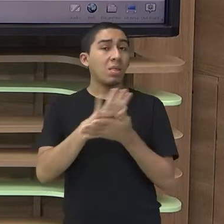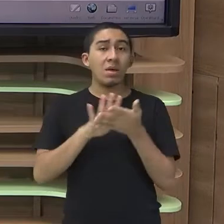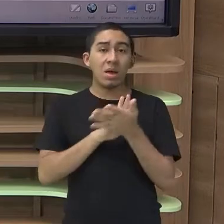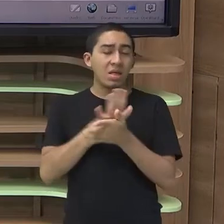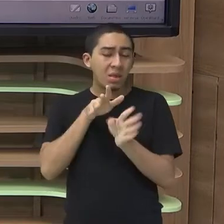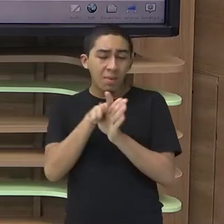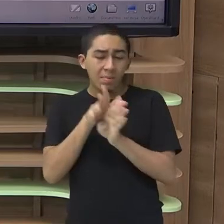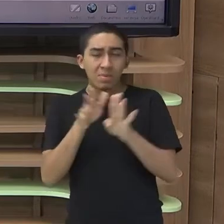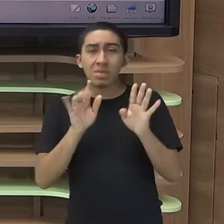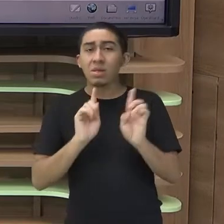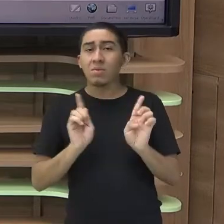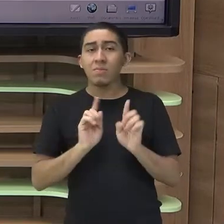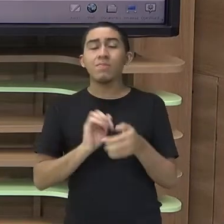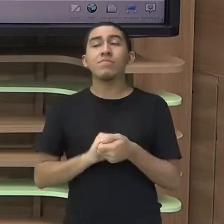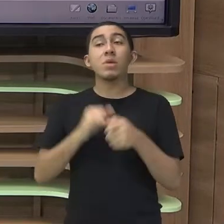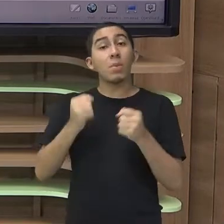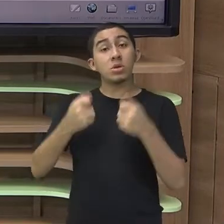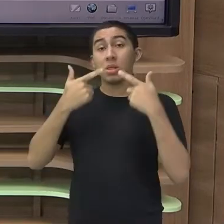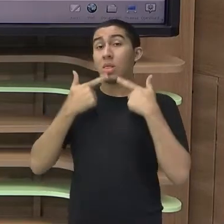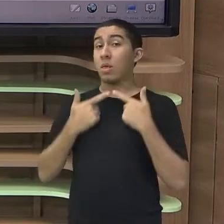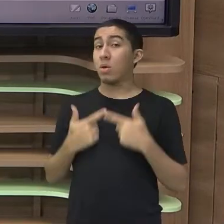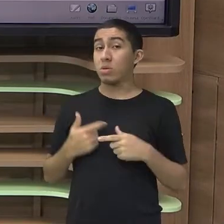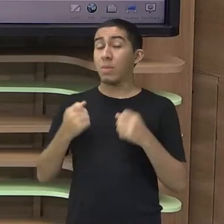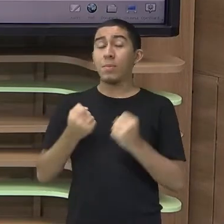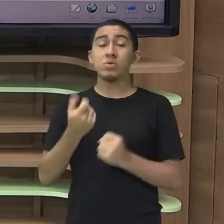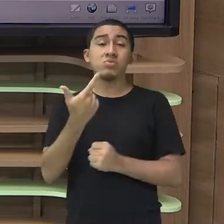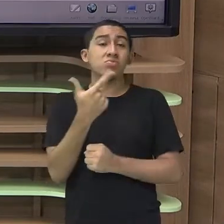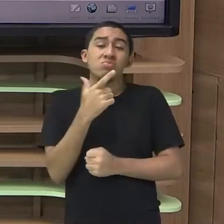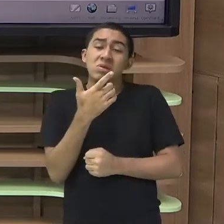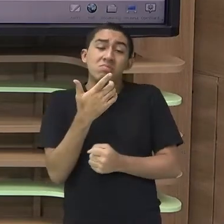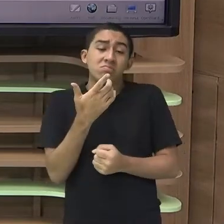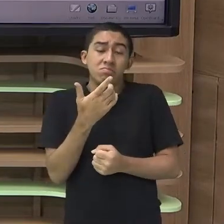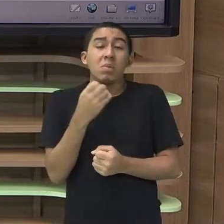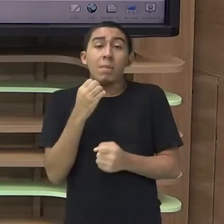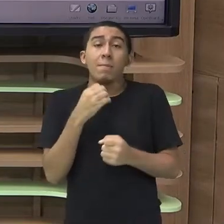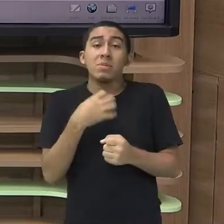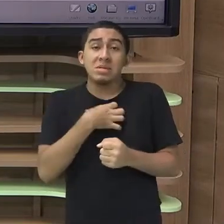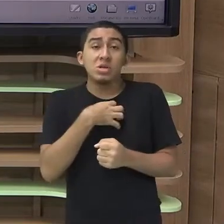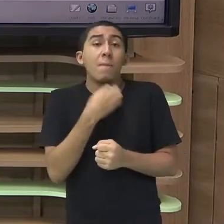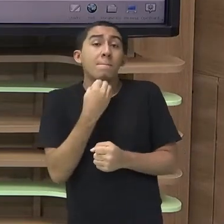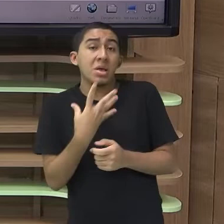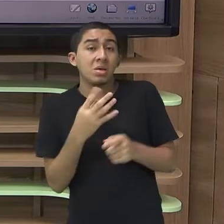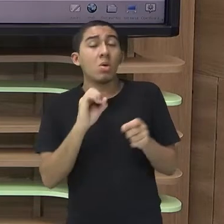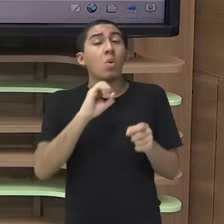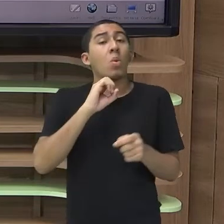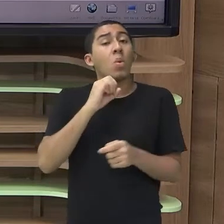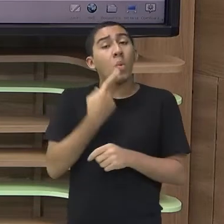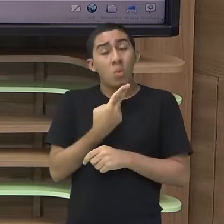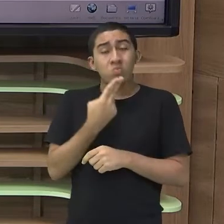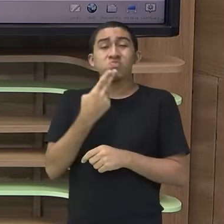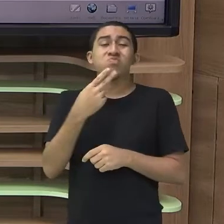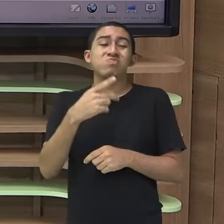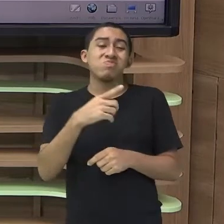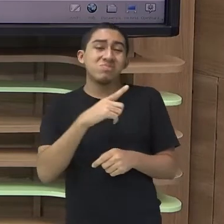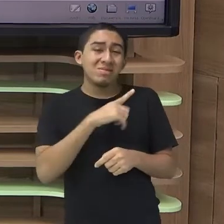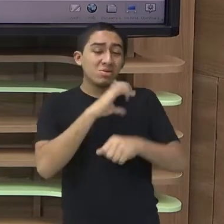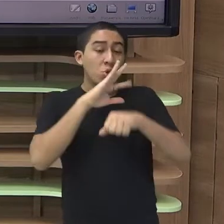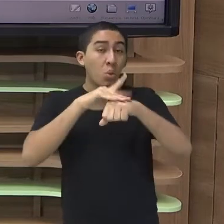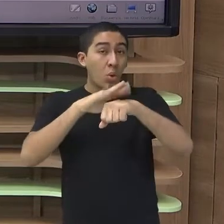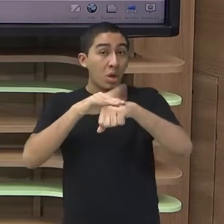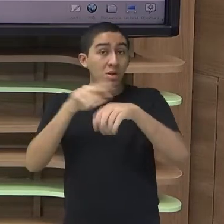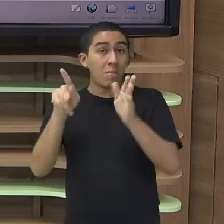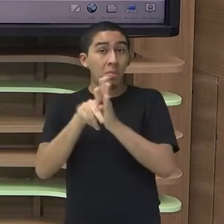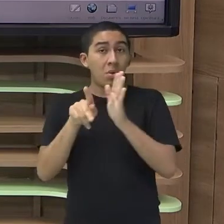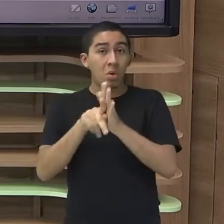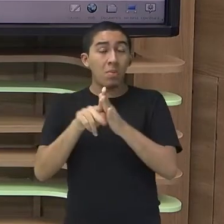viu, podem ser neutras, podem causar benefícios e podem causar também doenças